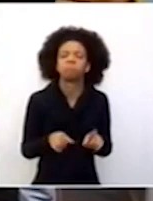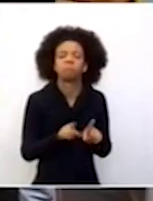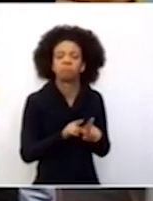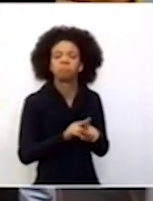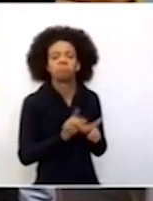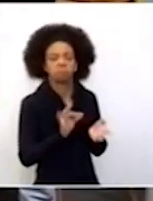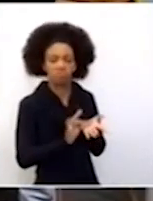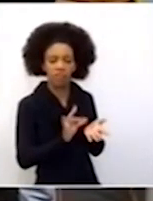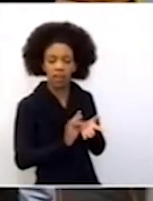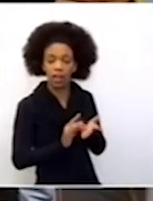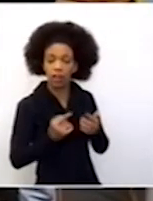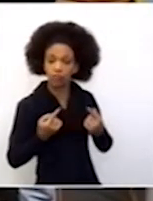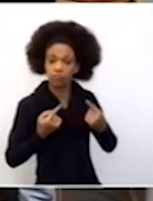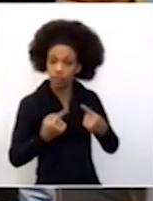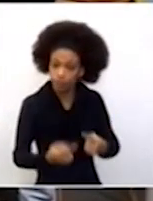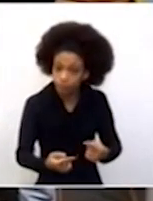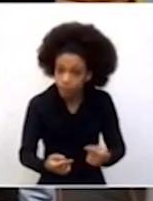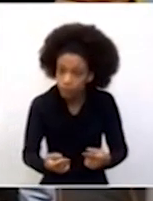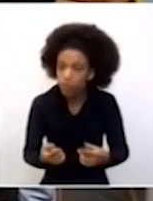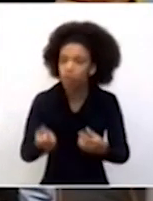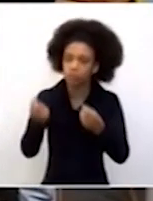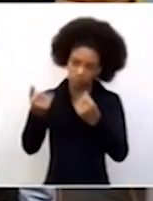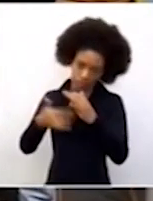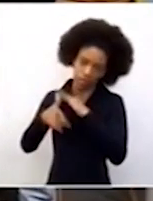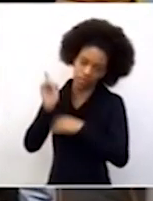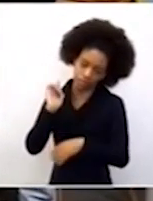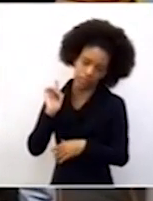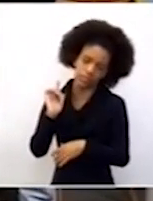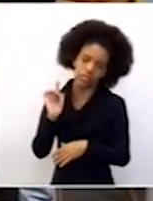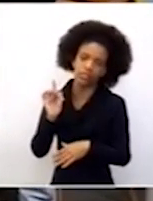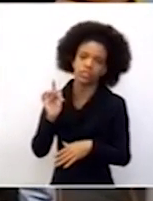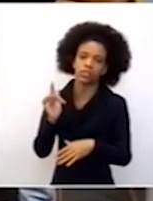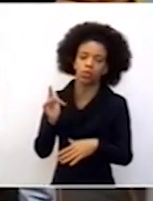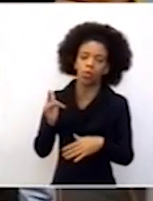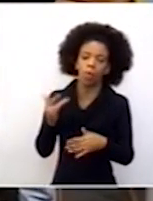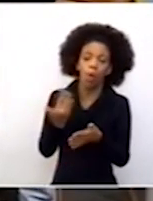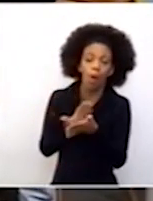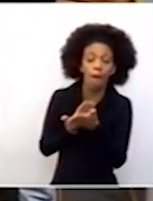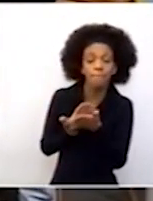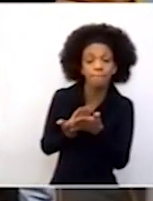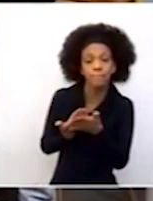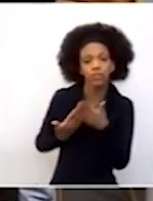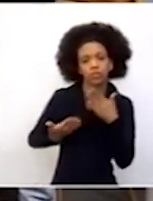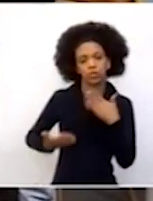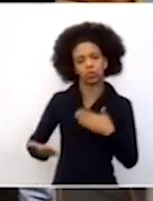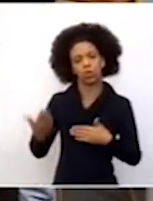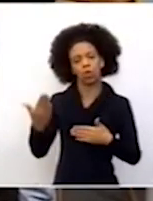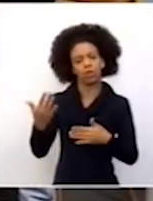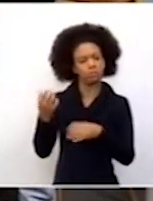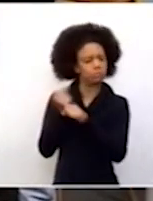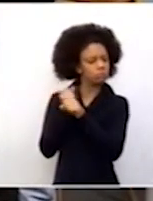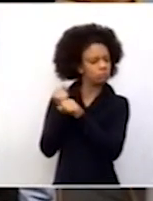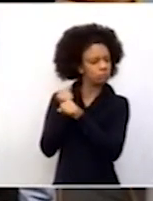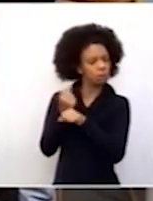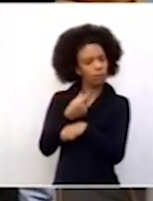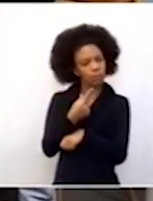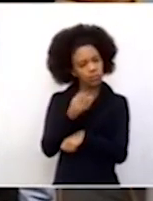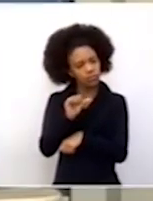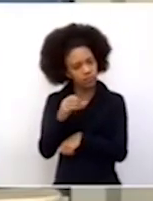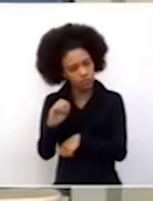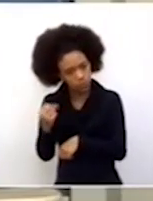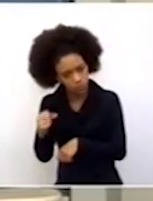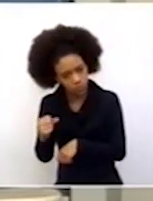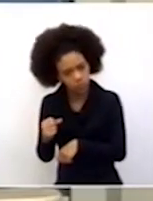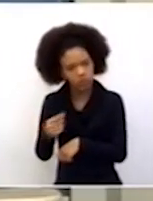nem eu falei no começo desta TPC, né, que isso começou, esse movimento da educação matemática, foi lá em 1908, em Roma,